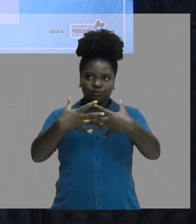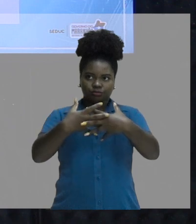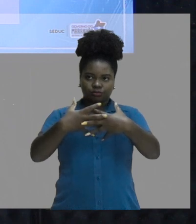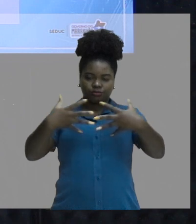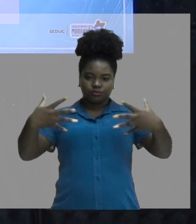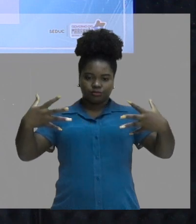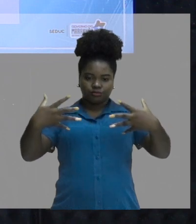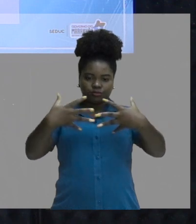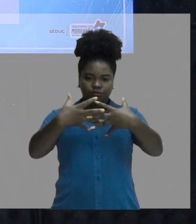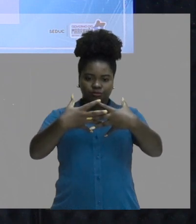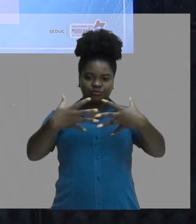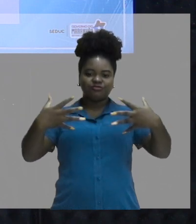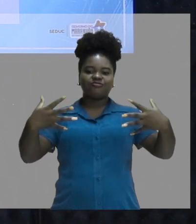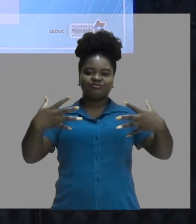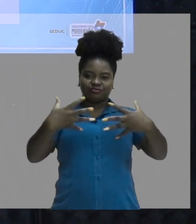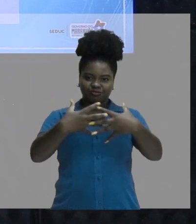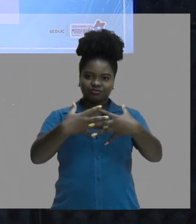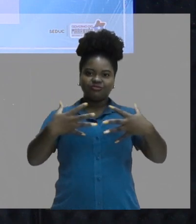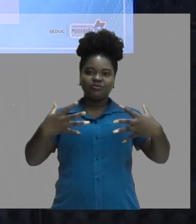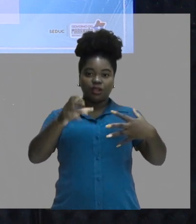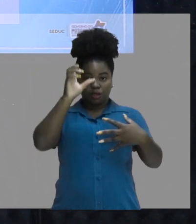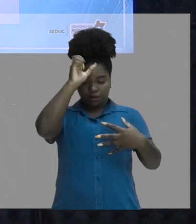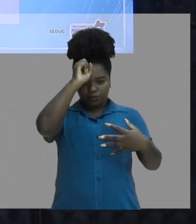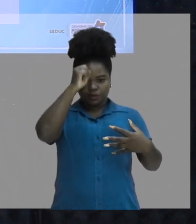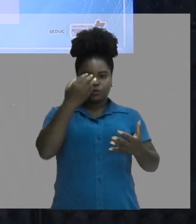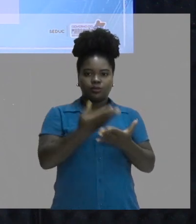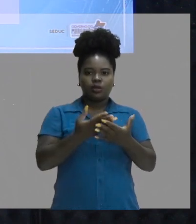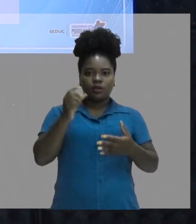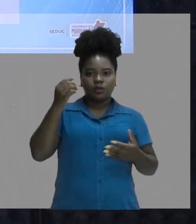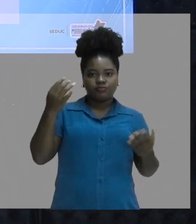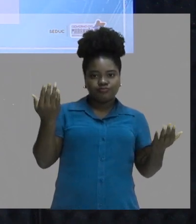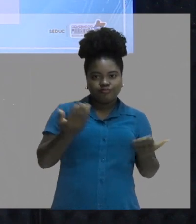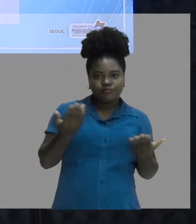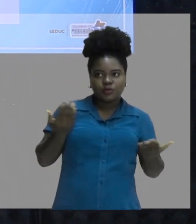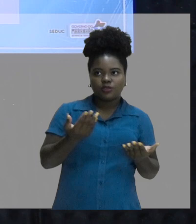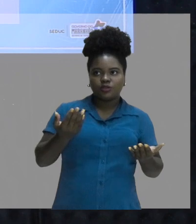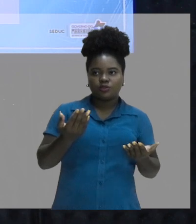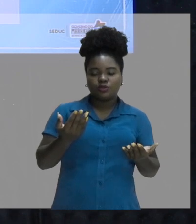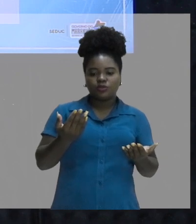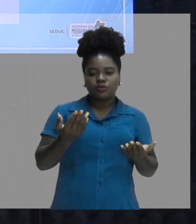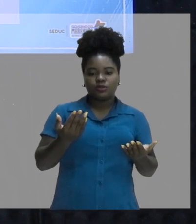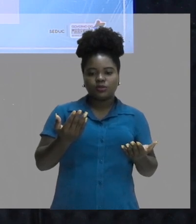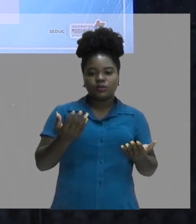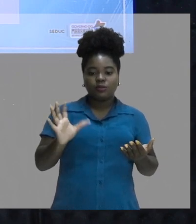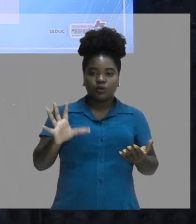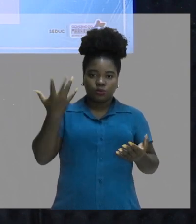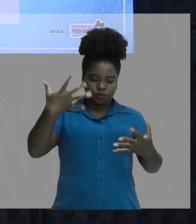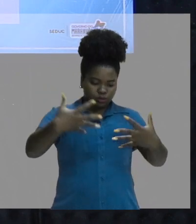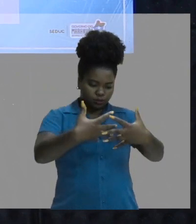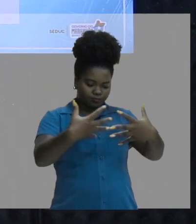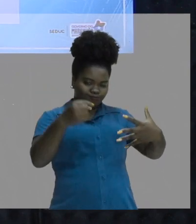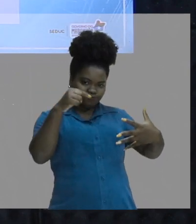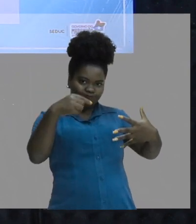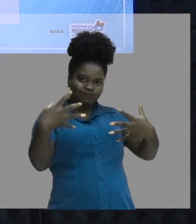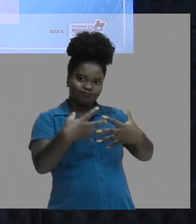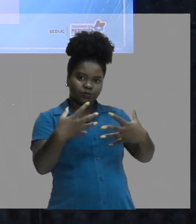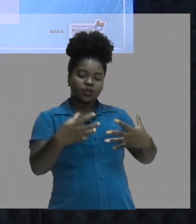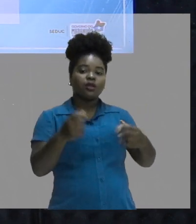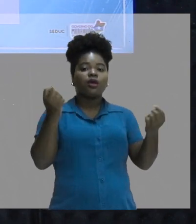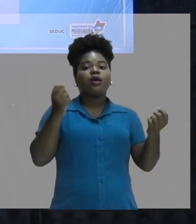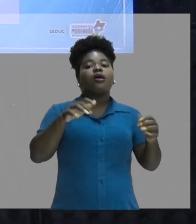outra. Nós já aprendemos nessa aula de hoje que, obviamente, para que exista isso aqui, depende de quê? De uma